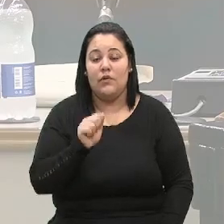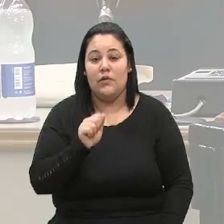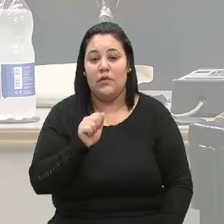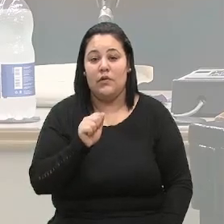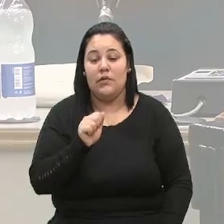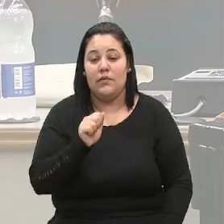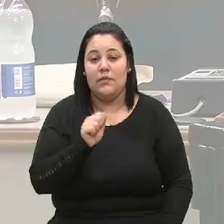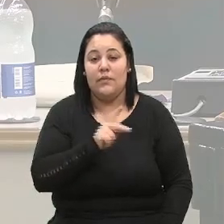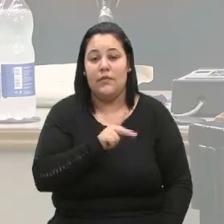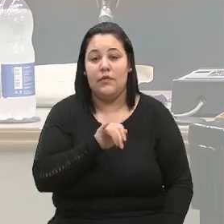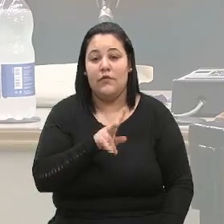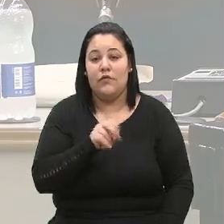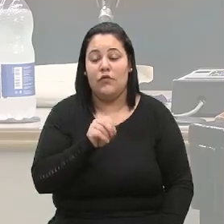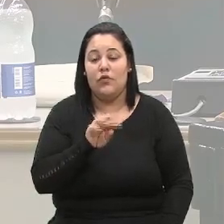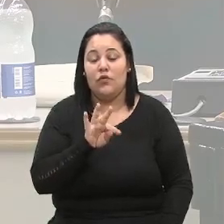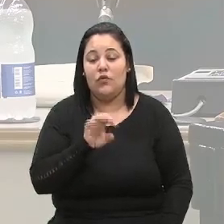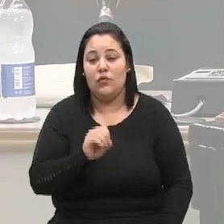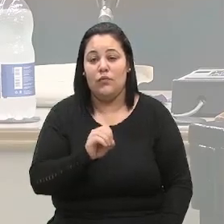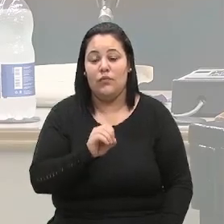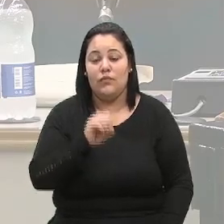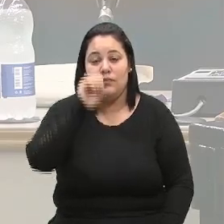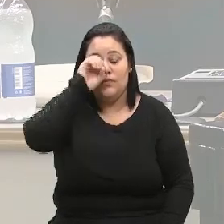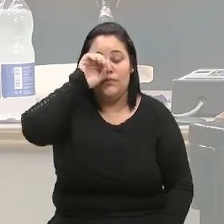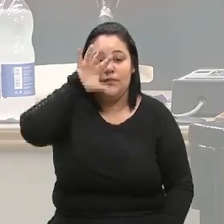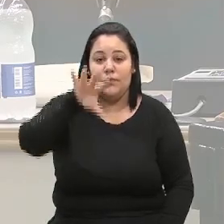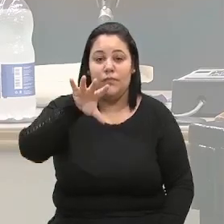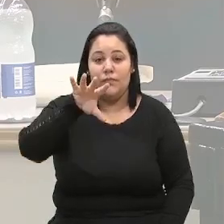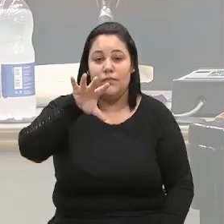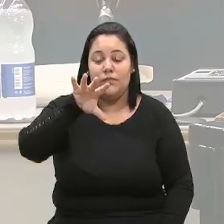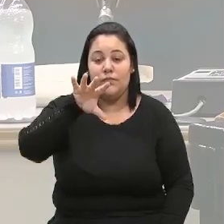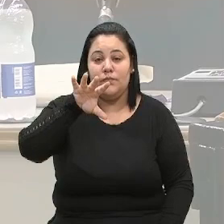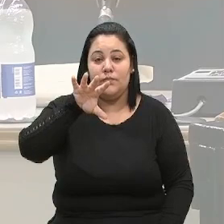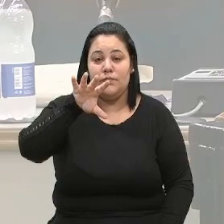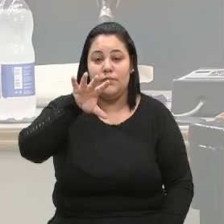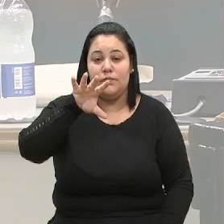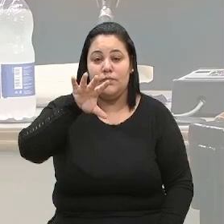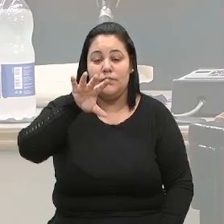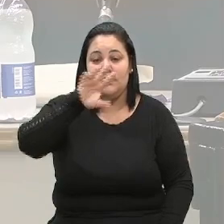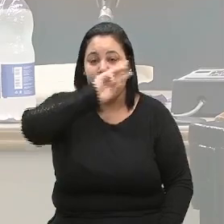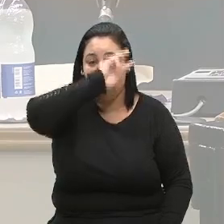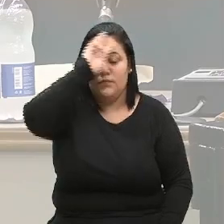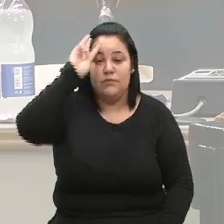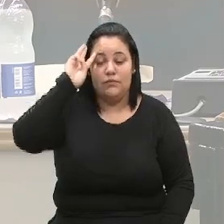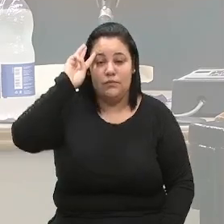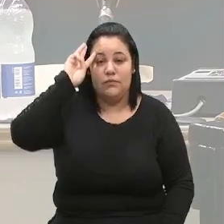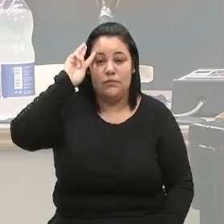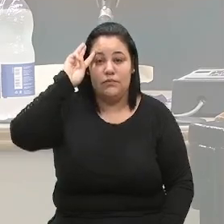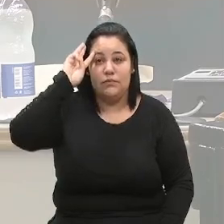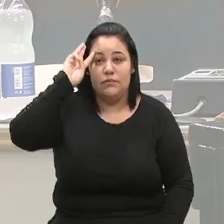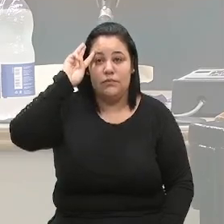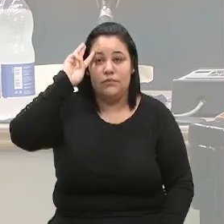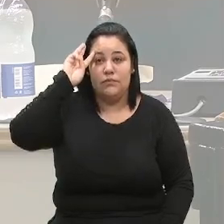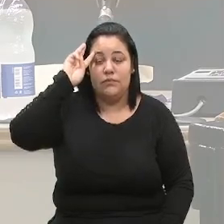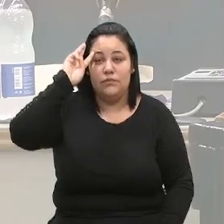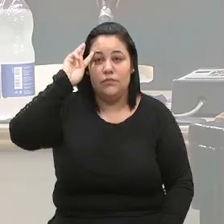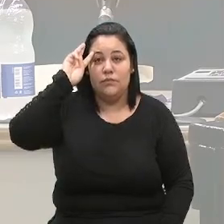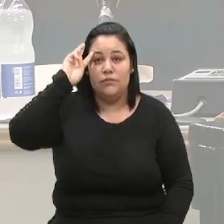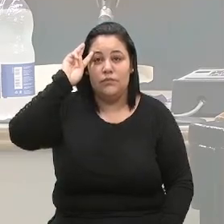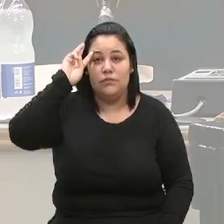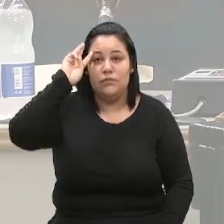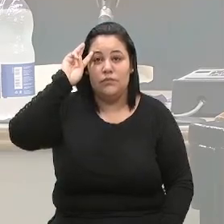Pivoto Melete, PRD, Elisandro Fios Gonçalves, Republicanos, Juliano Valim Soares, vereador PSD,